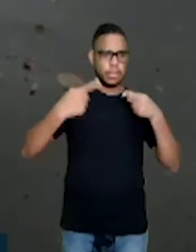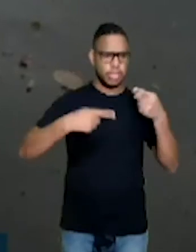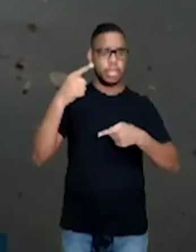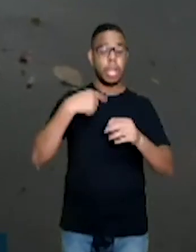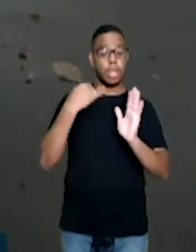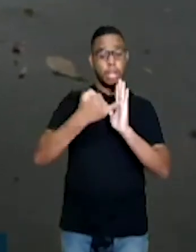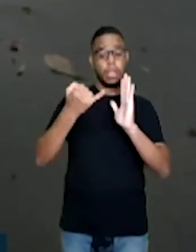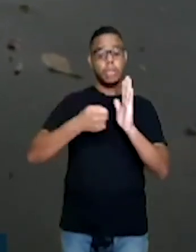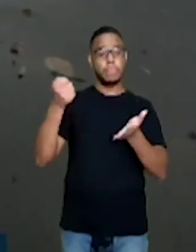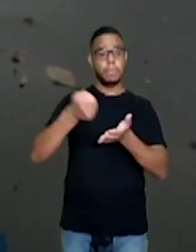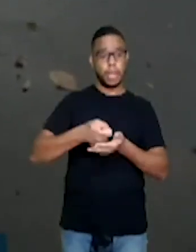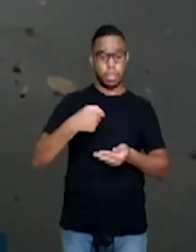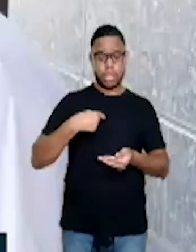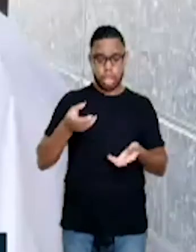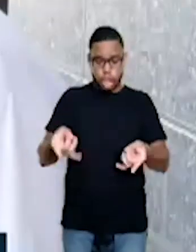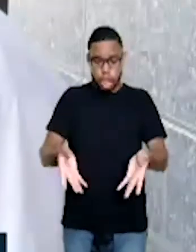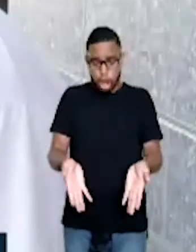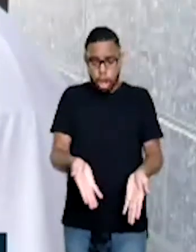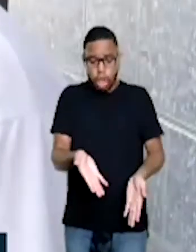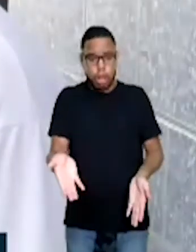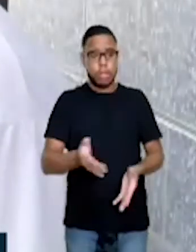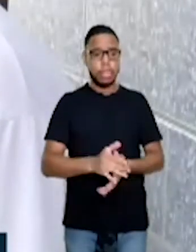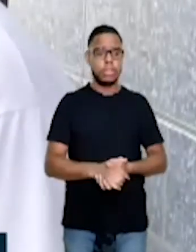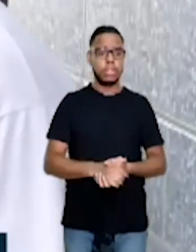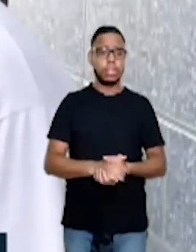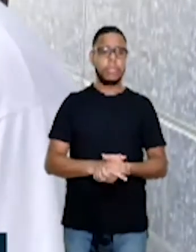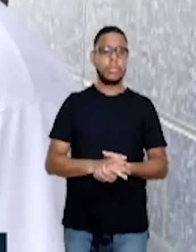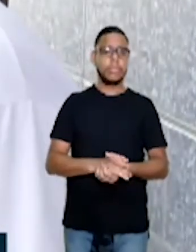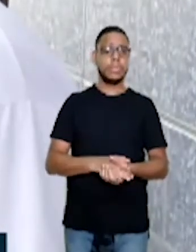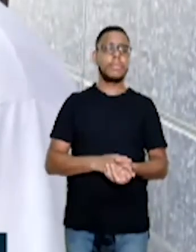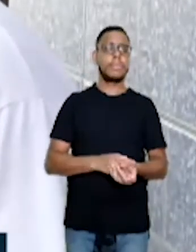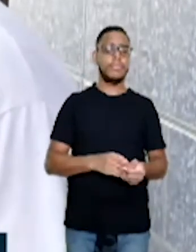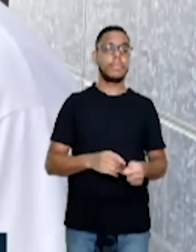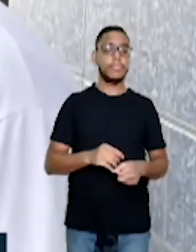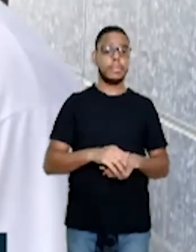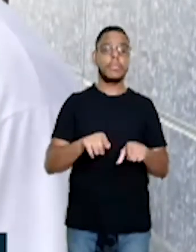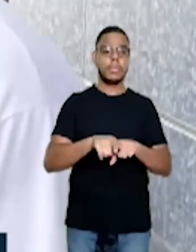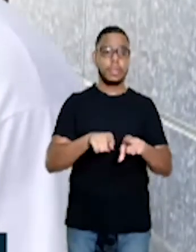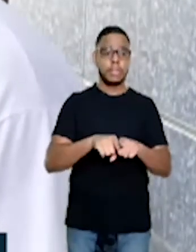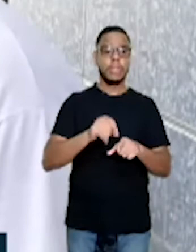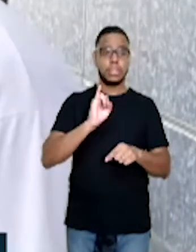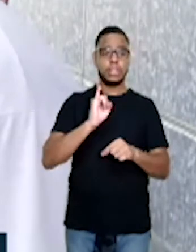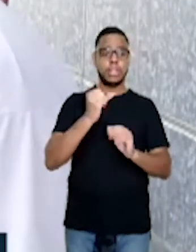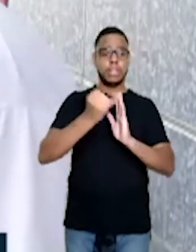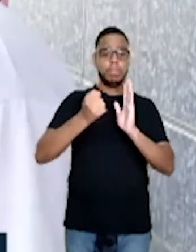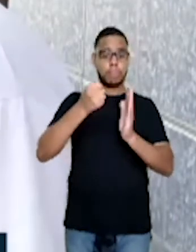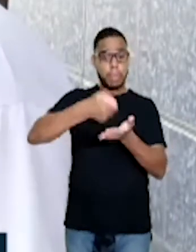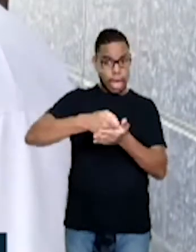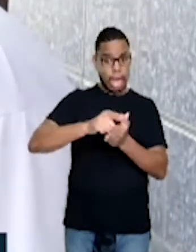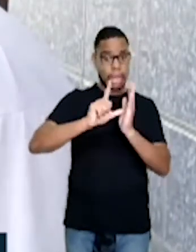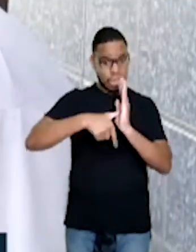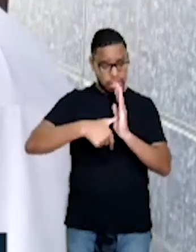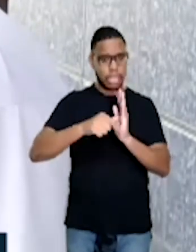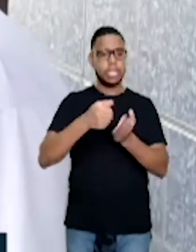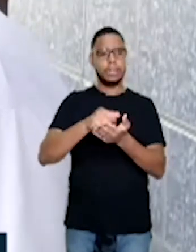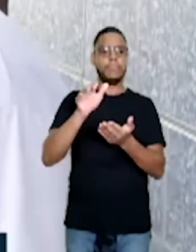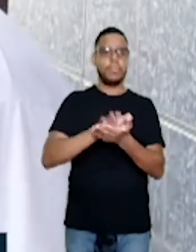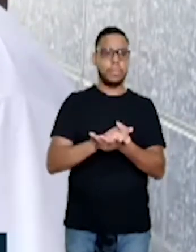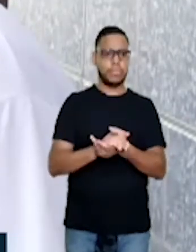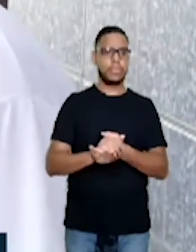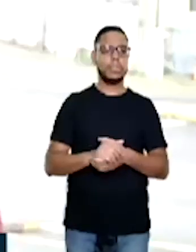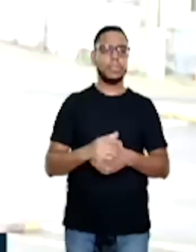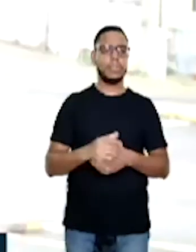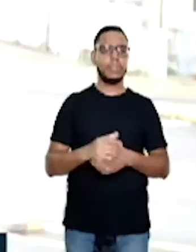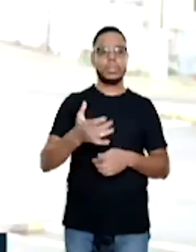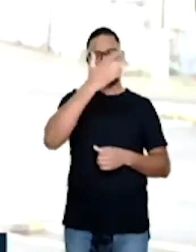negócio tudo dessa situação que tá aí. E meu imposto, se eu pagar um dia atrasado, tem multa. Eu não vou poder multar esse pessoal que está atrasando